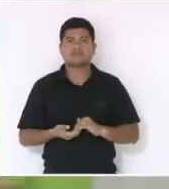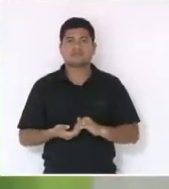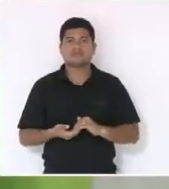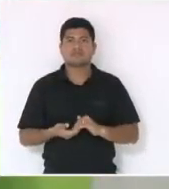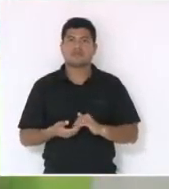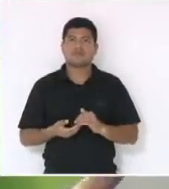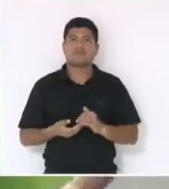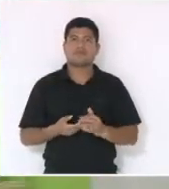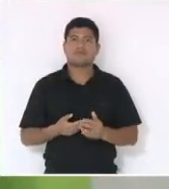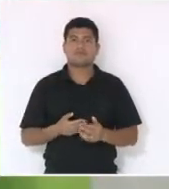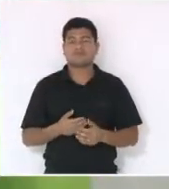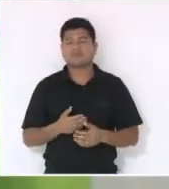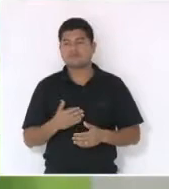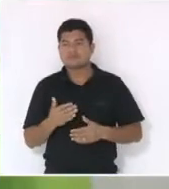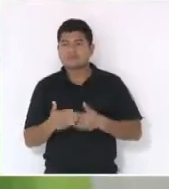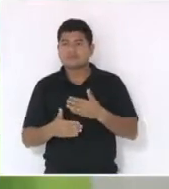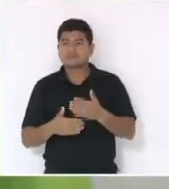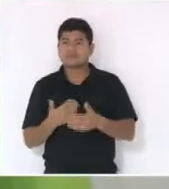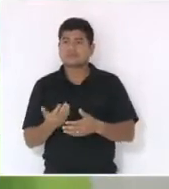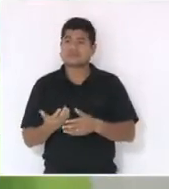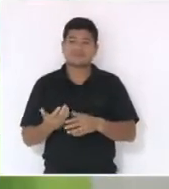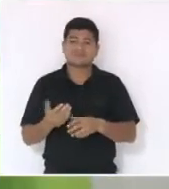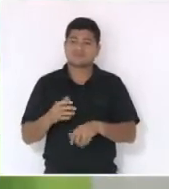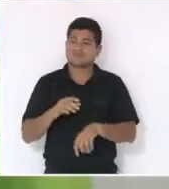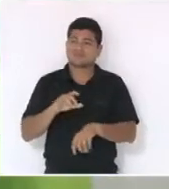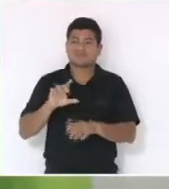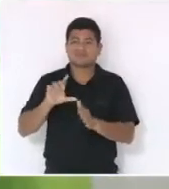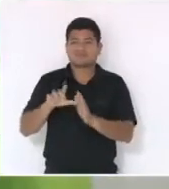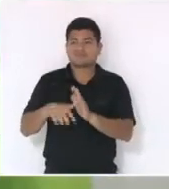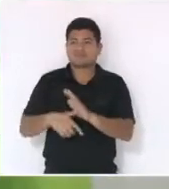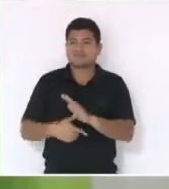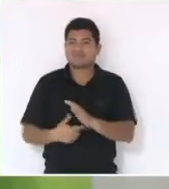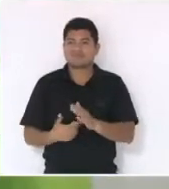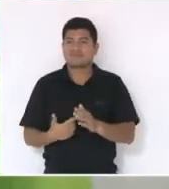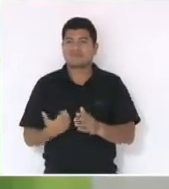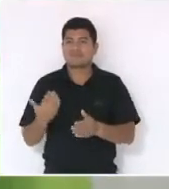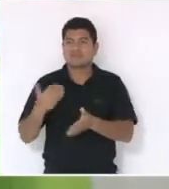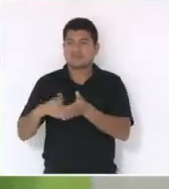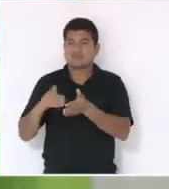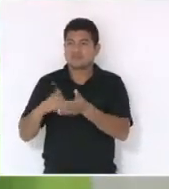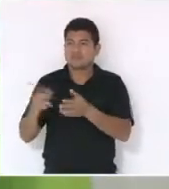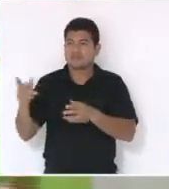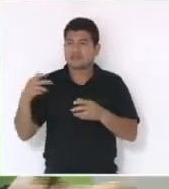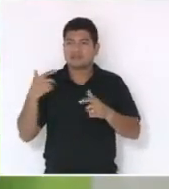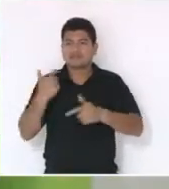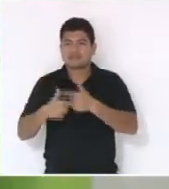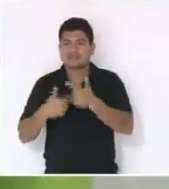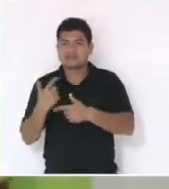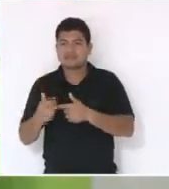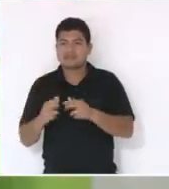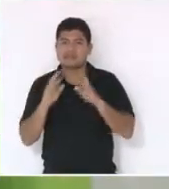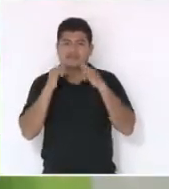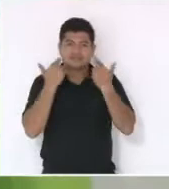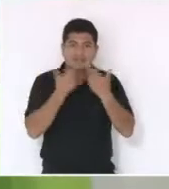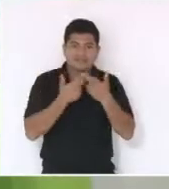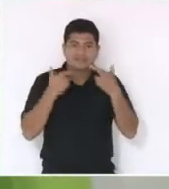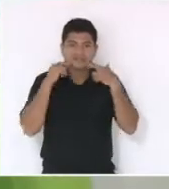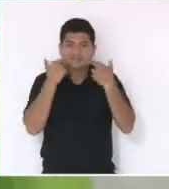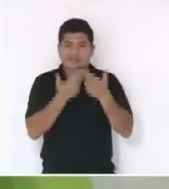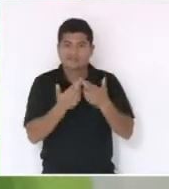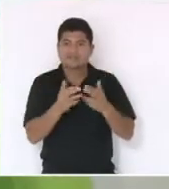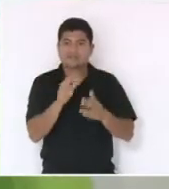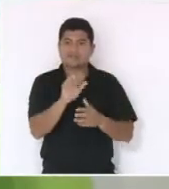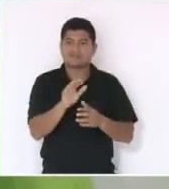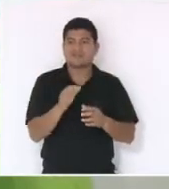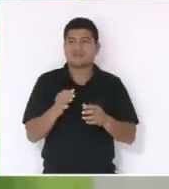vai passar a maior parte do tempo do secretário envolvido nessas audiências, sem tempo, às vezes, para